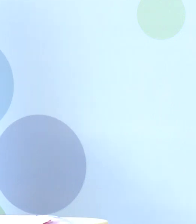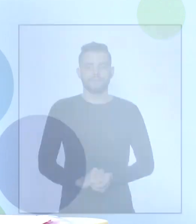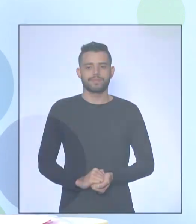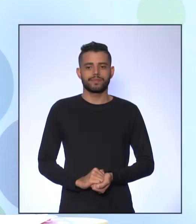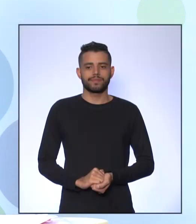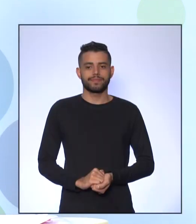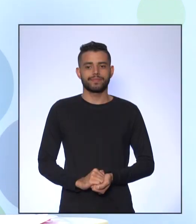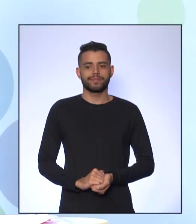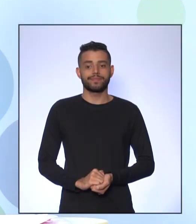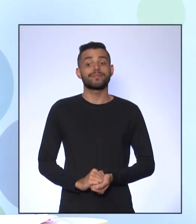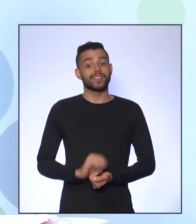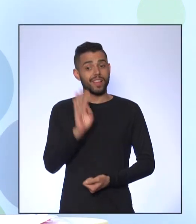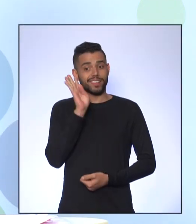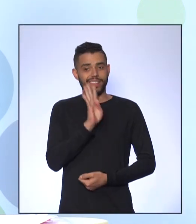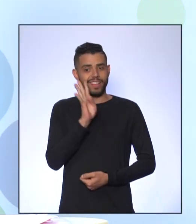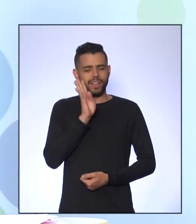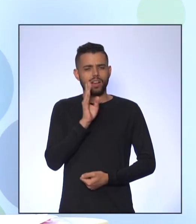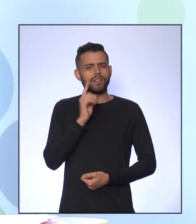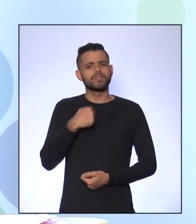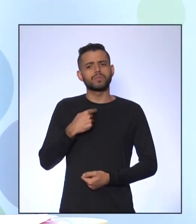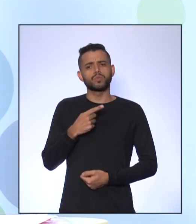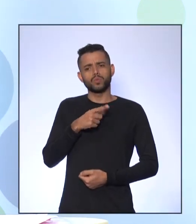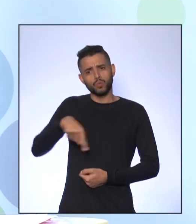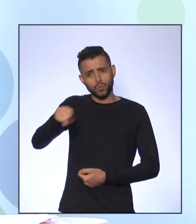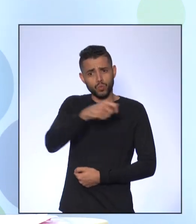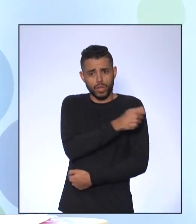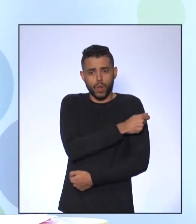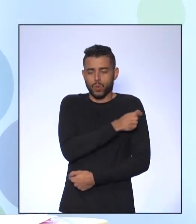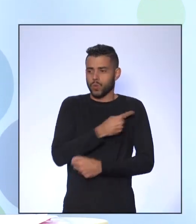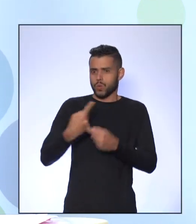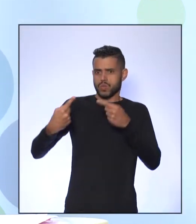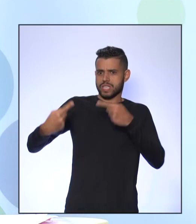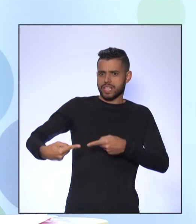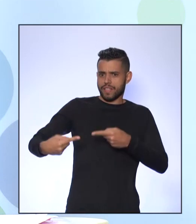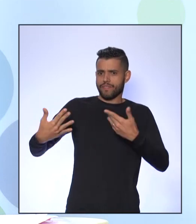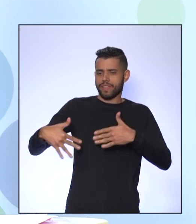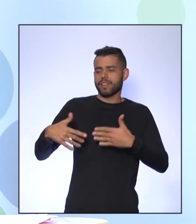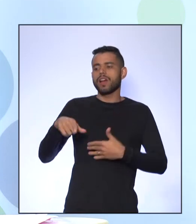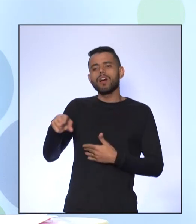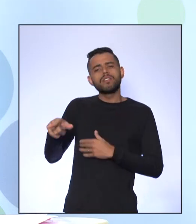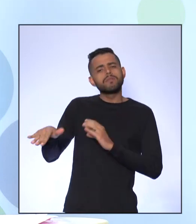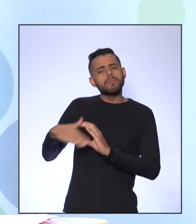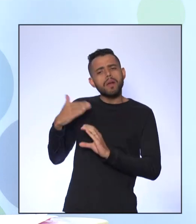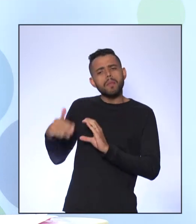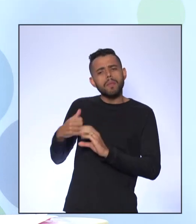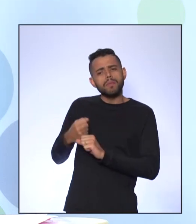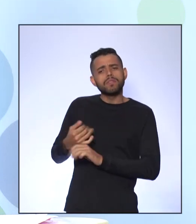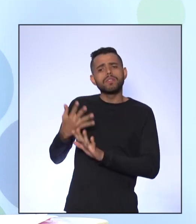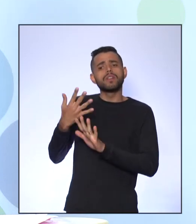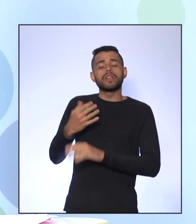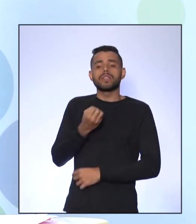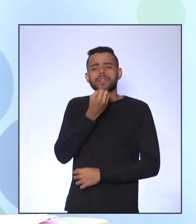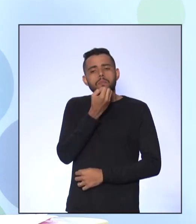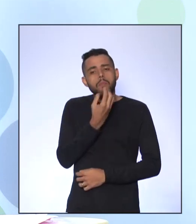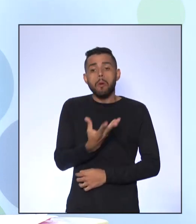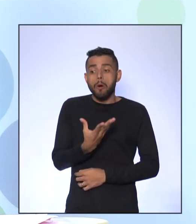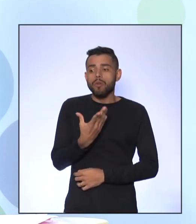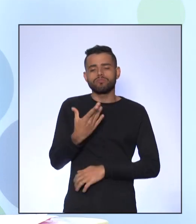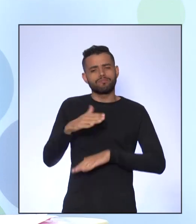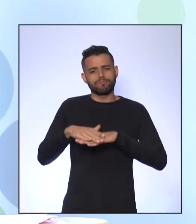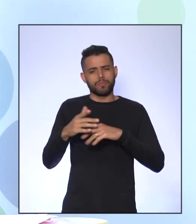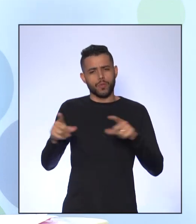Olha que legal, Sandra. Desafiei os alunos e eles estão comentando aí que vão fazer essas músicas aí. Muito legal.